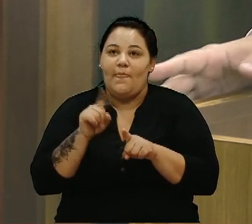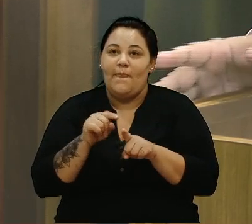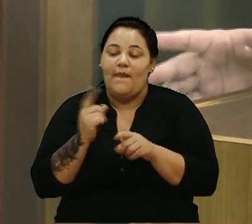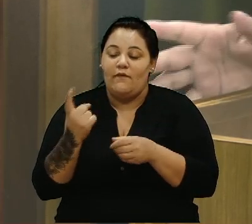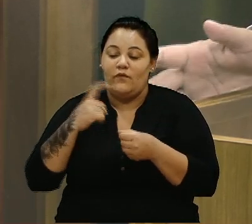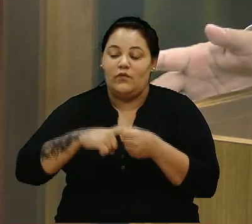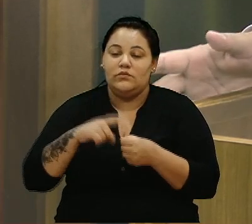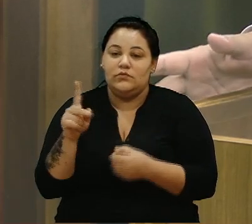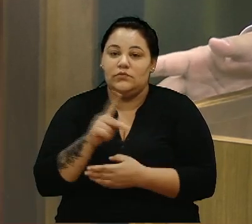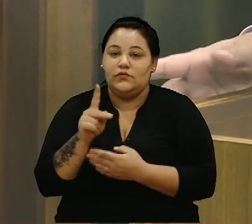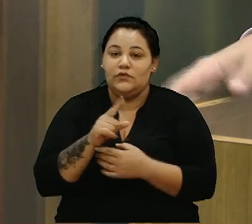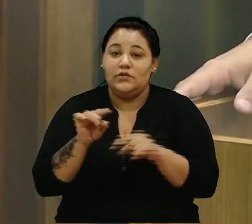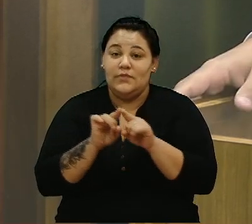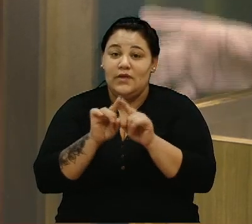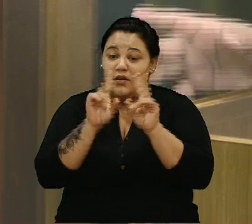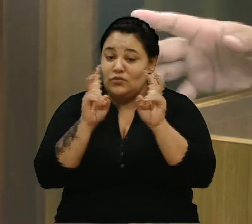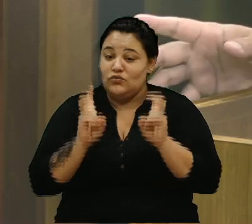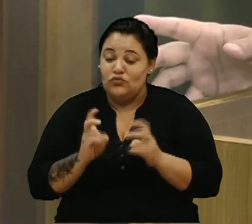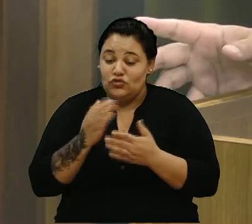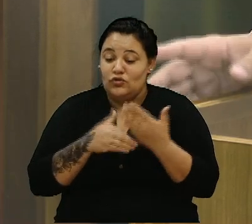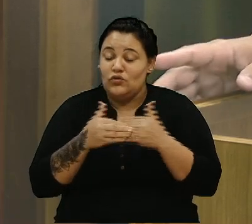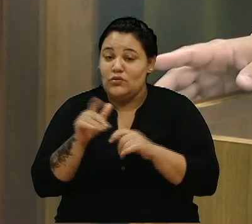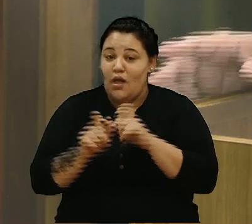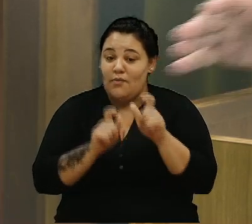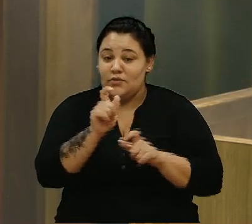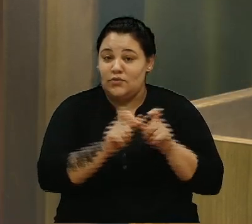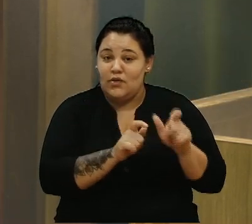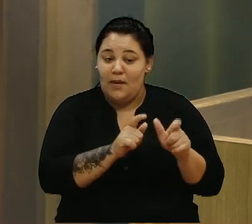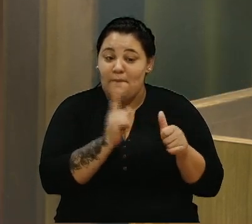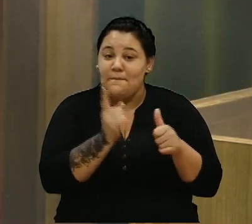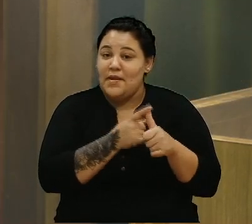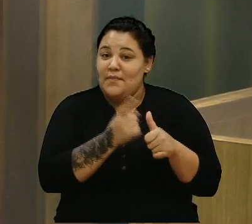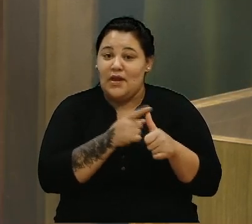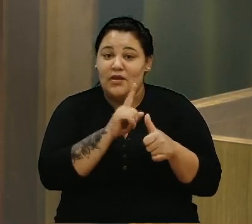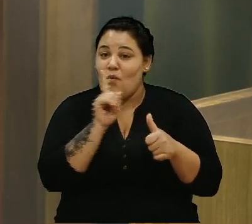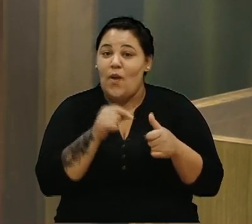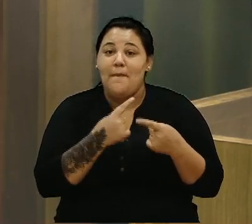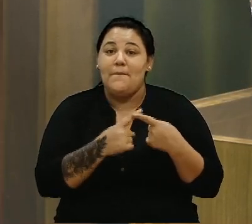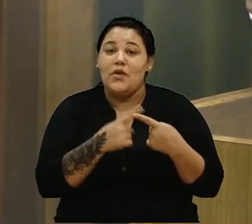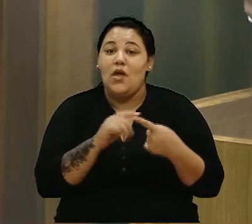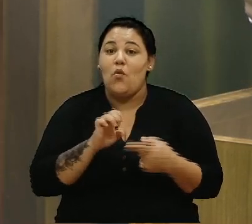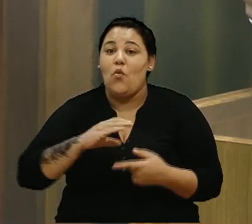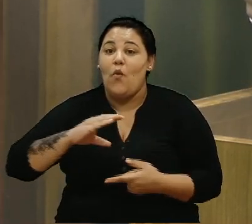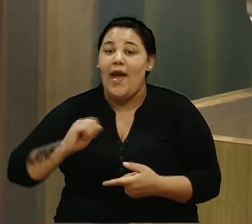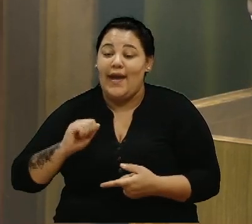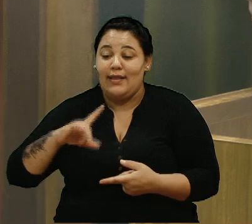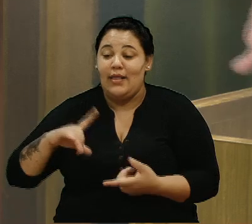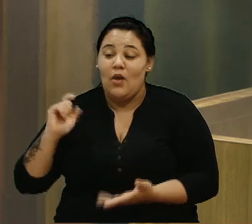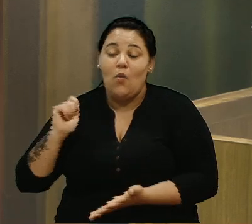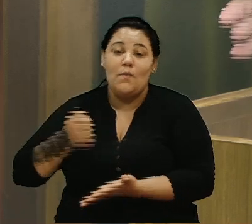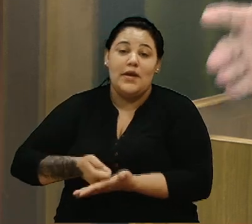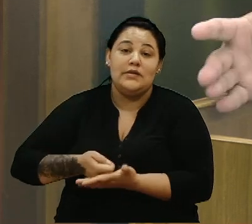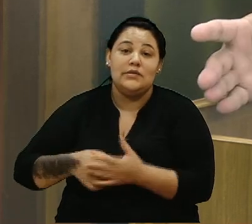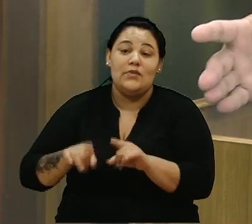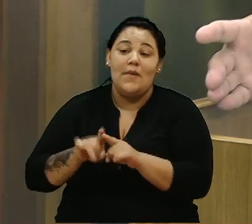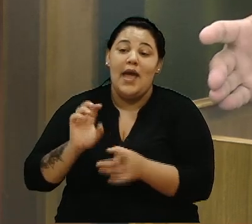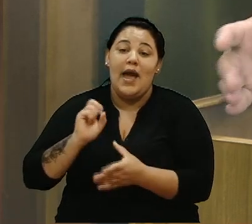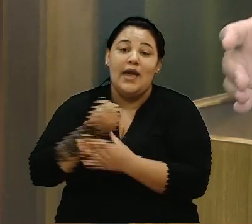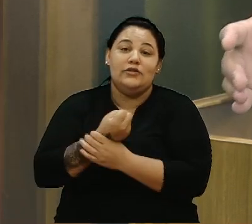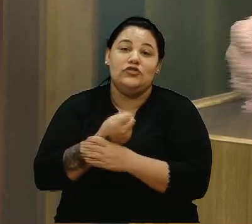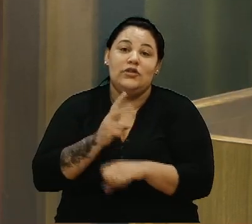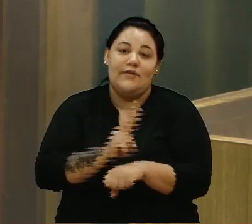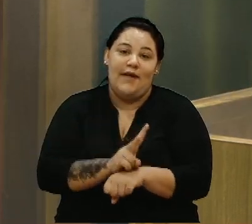professores, ele é uma pauta de todas as pessoas. Primeiro, e não é porque o ECA estabelece como obrigatoriedade a garantia da